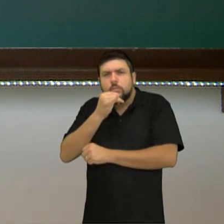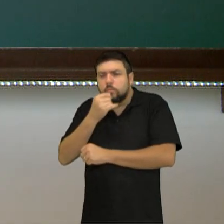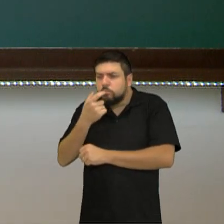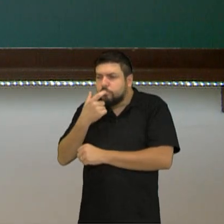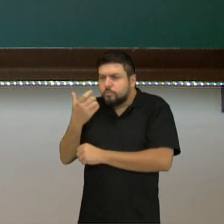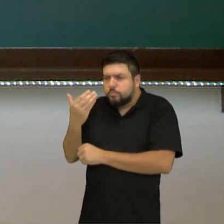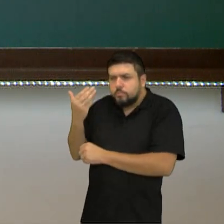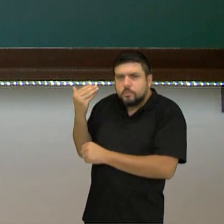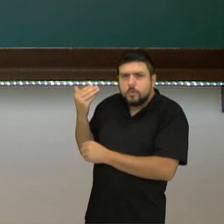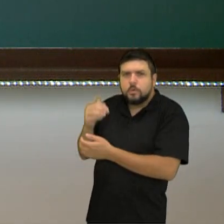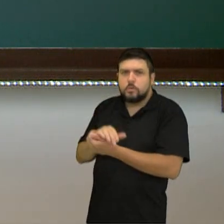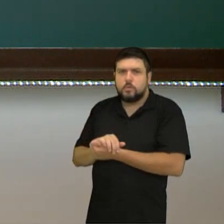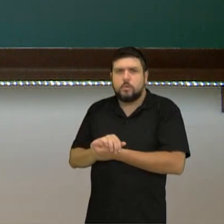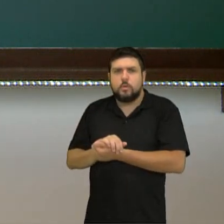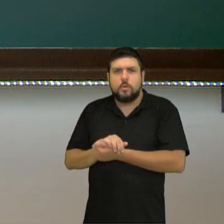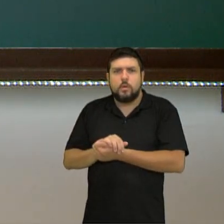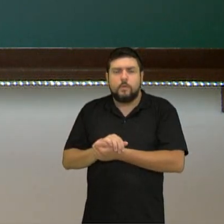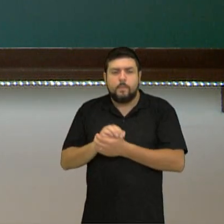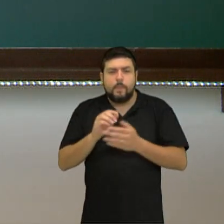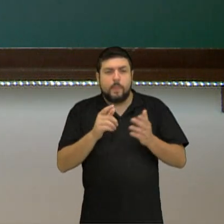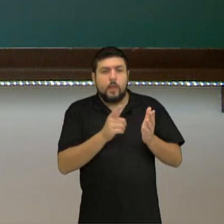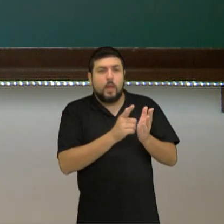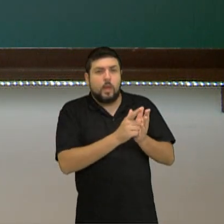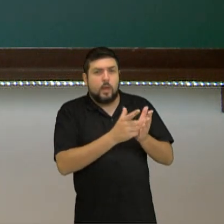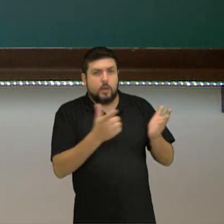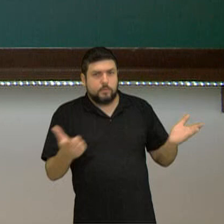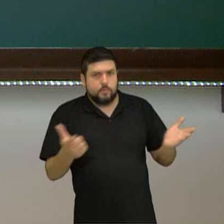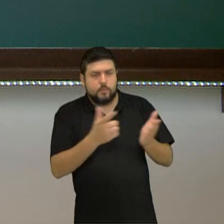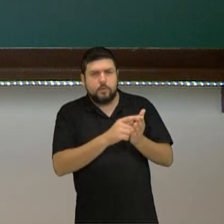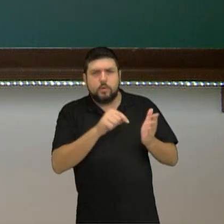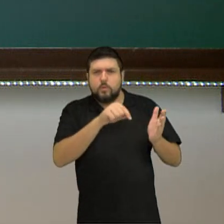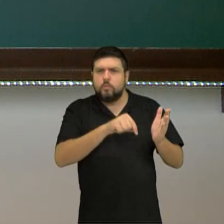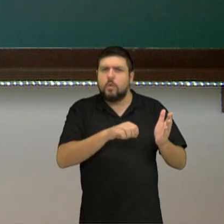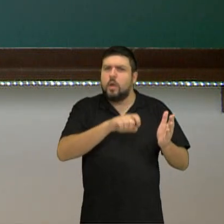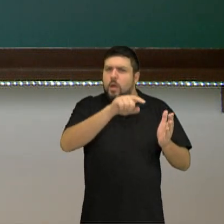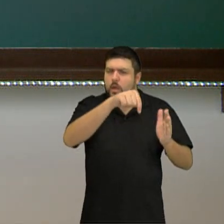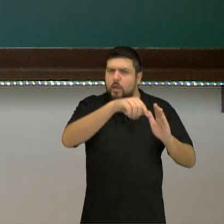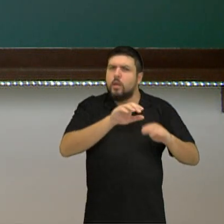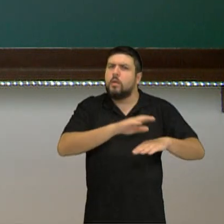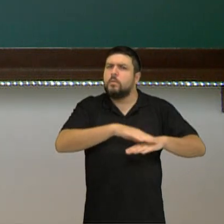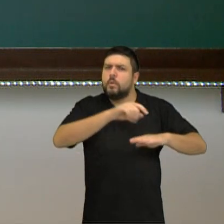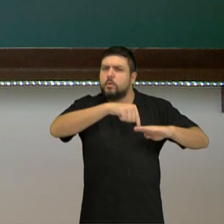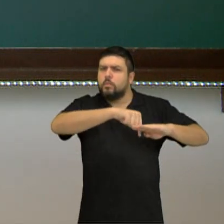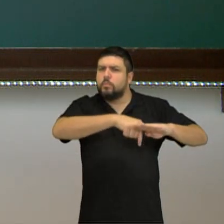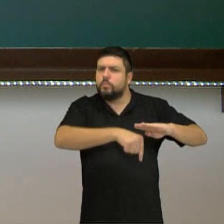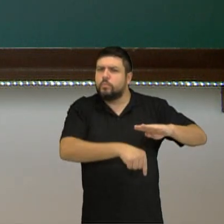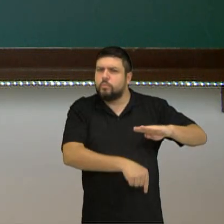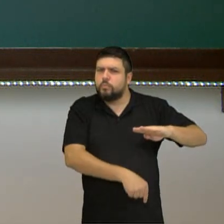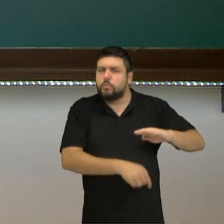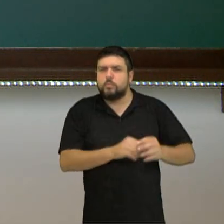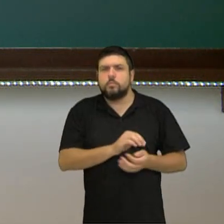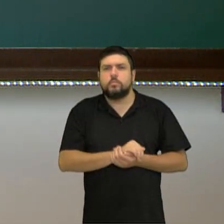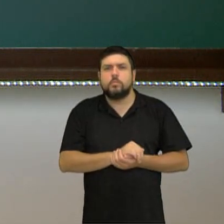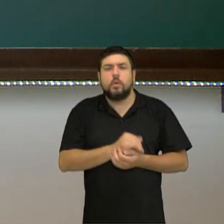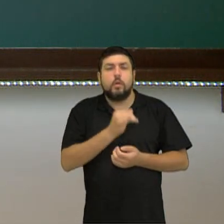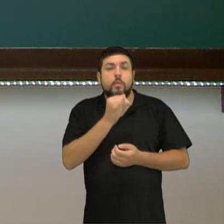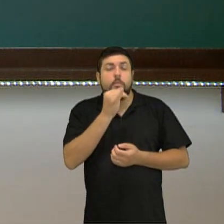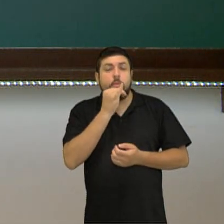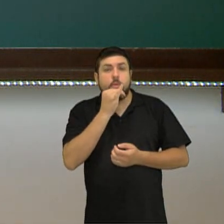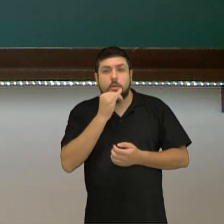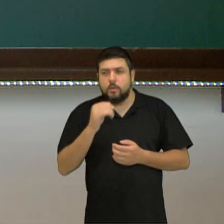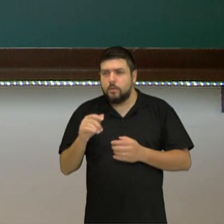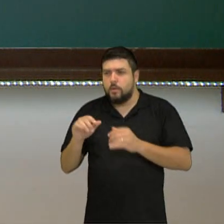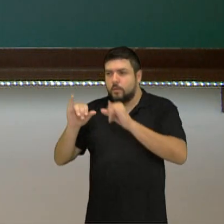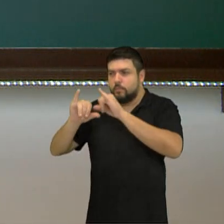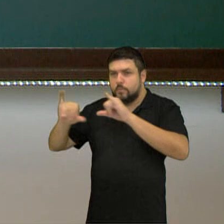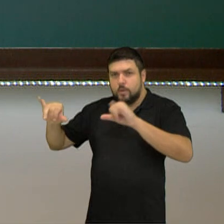A reportagem, ela já traz elementos mais profundos, como, por exemplo, ali na notícia, nós tivemos o